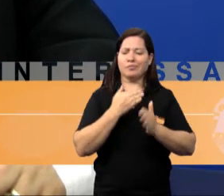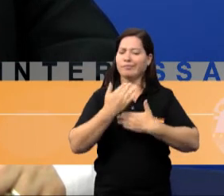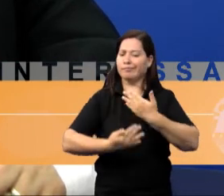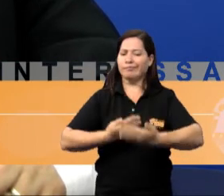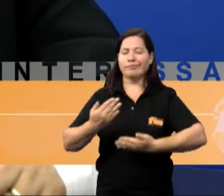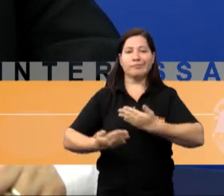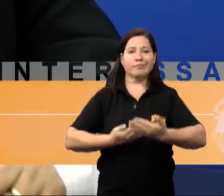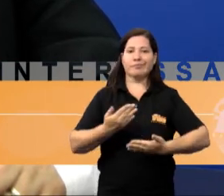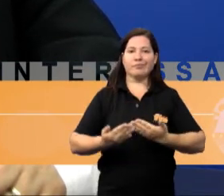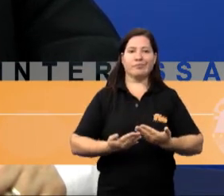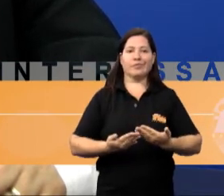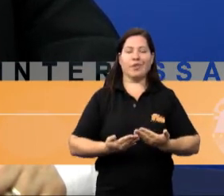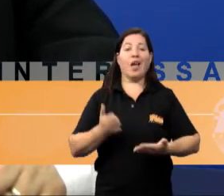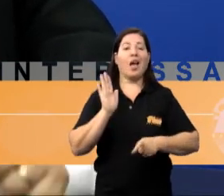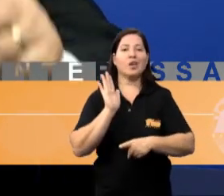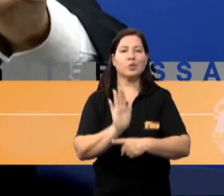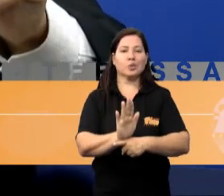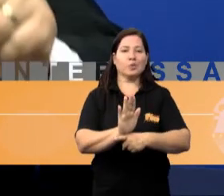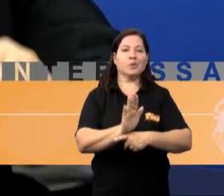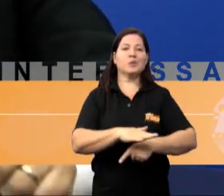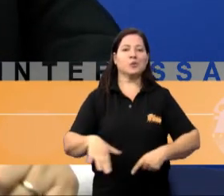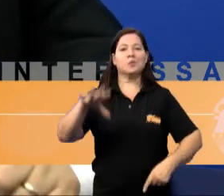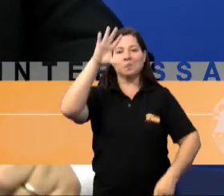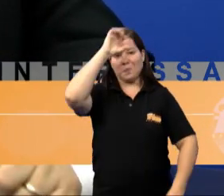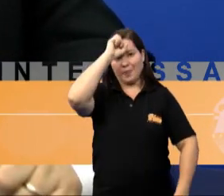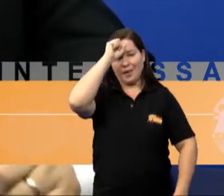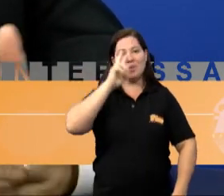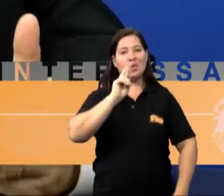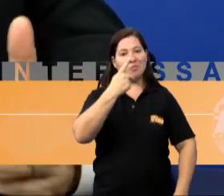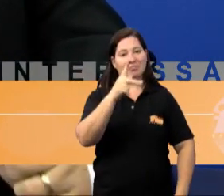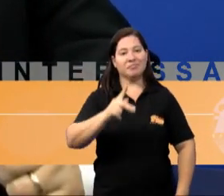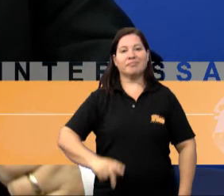ajudaram-na a aprender. O quê? A resposta é sua.